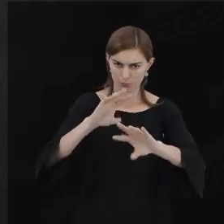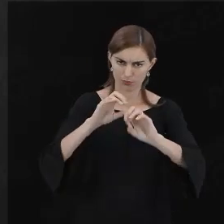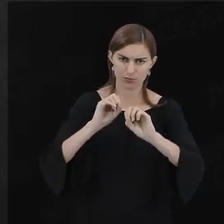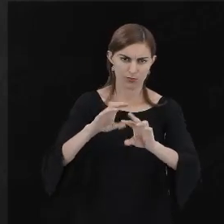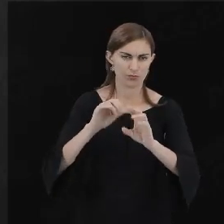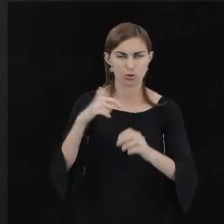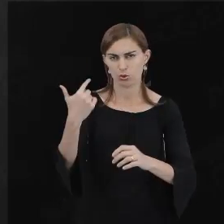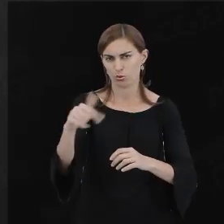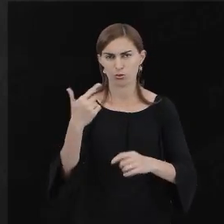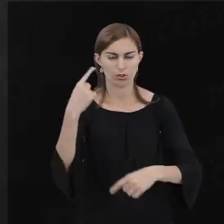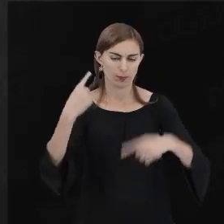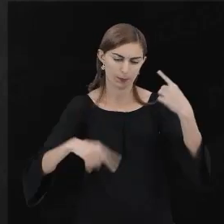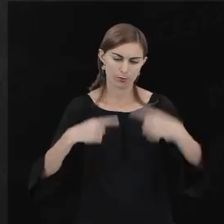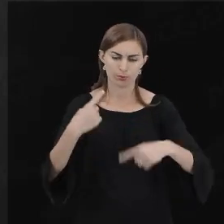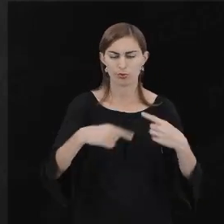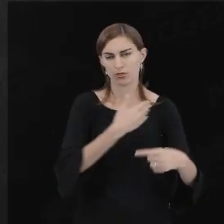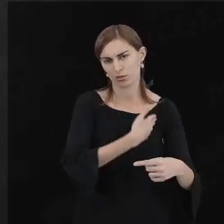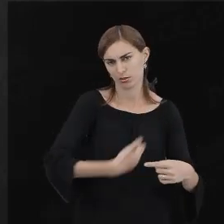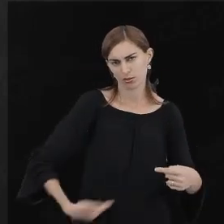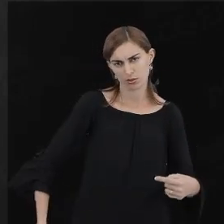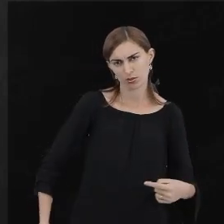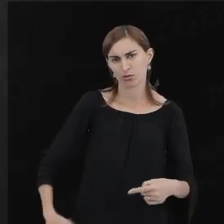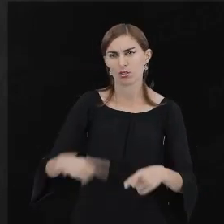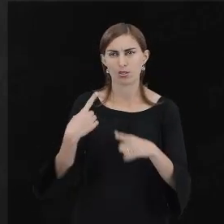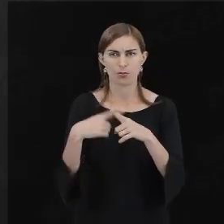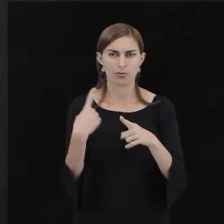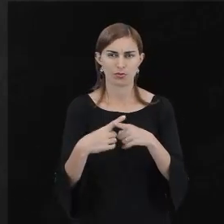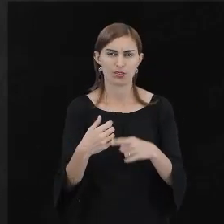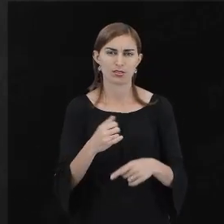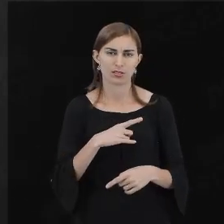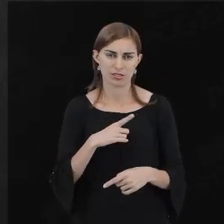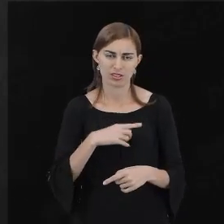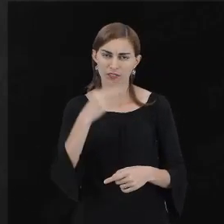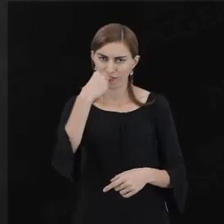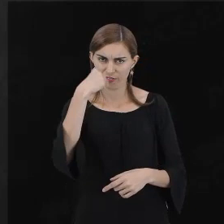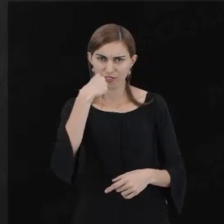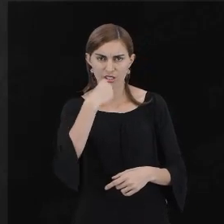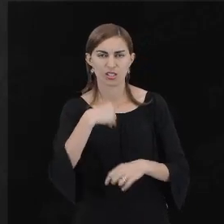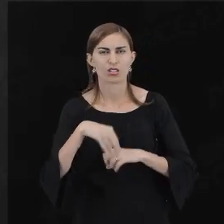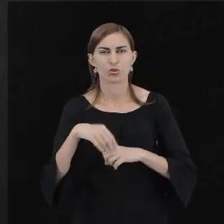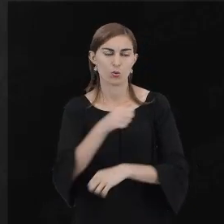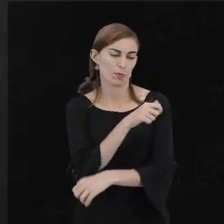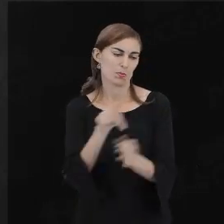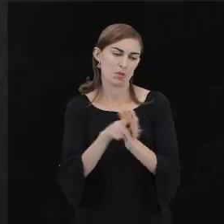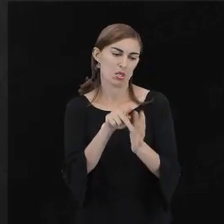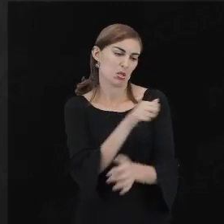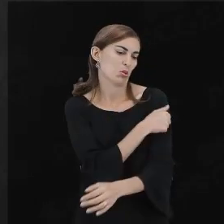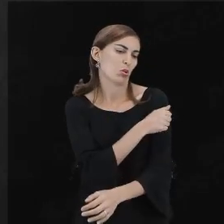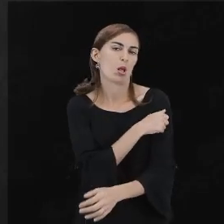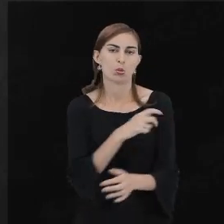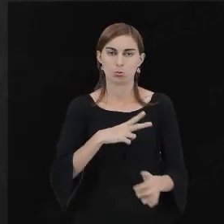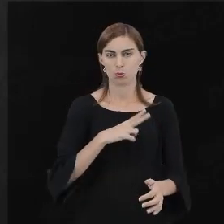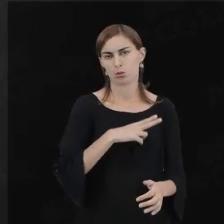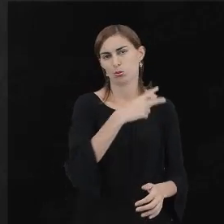para o ensino, a gente não tinha políticas públicas porque se acreditava que o fracasso era do aluno em